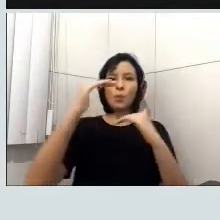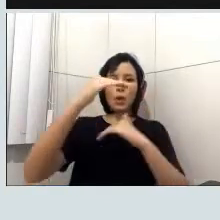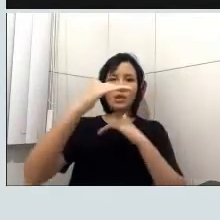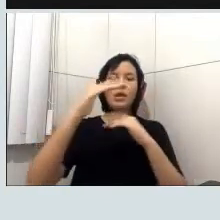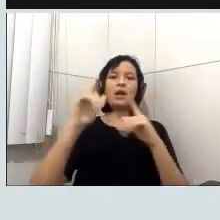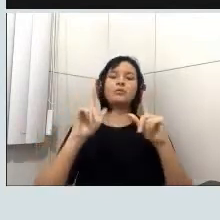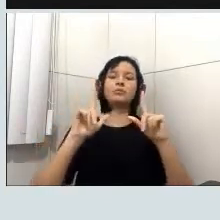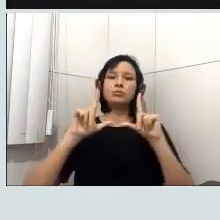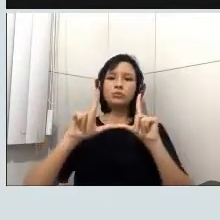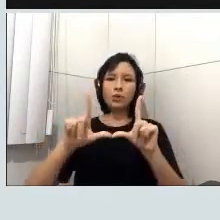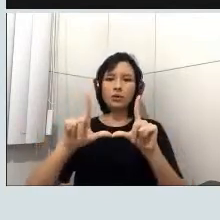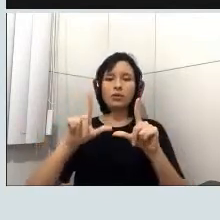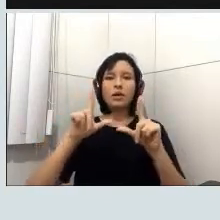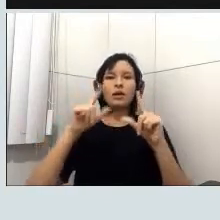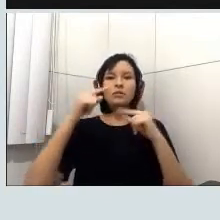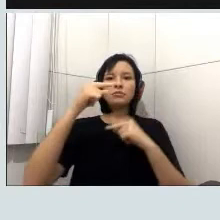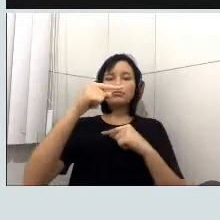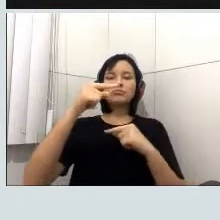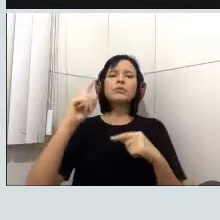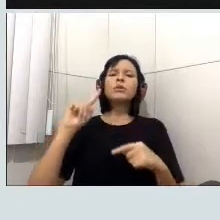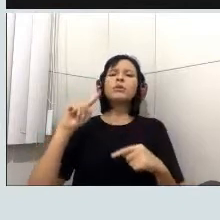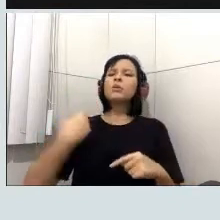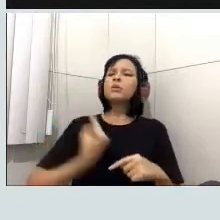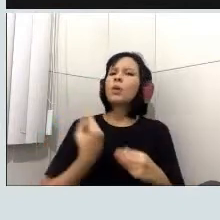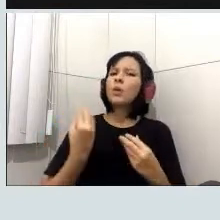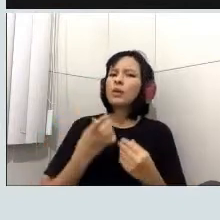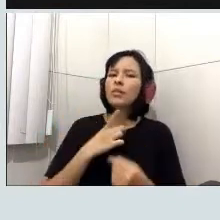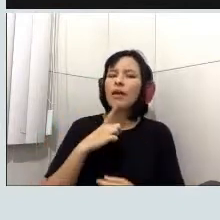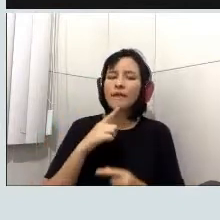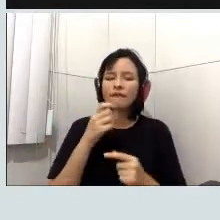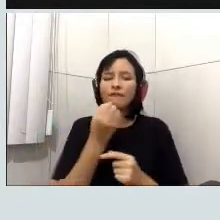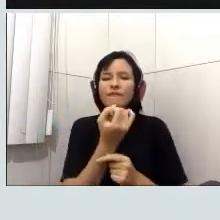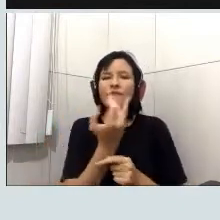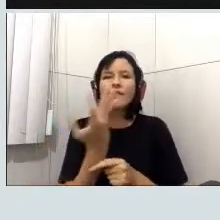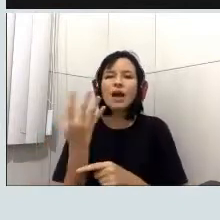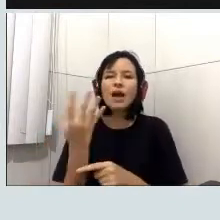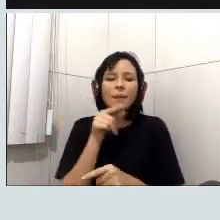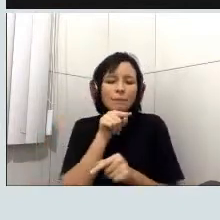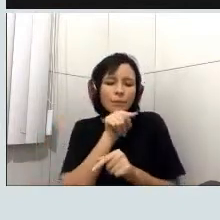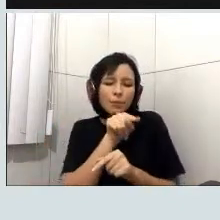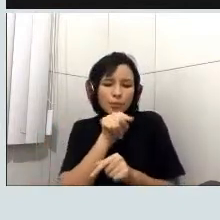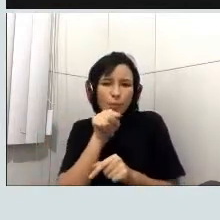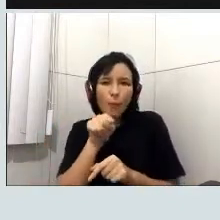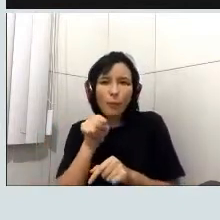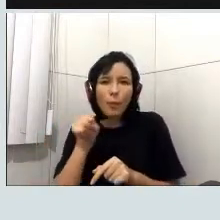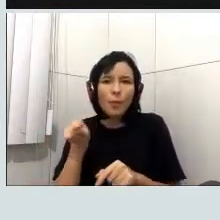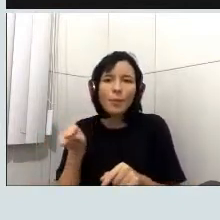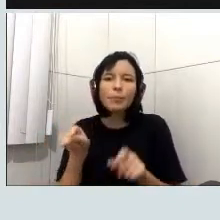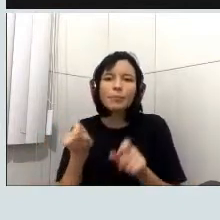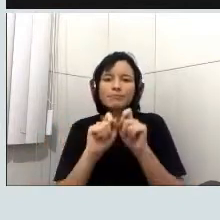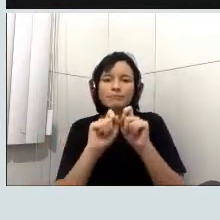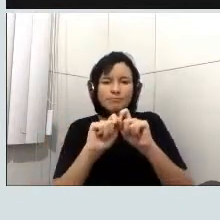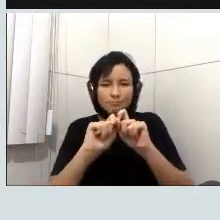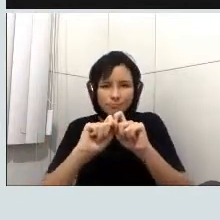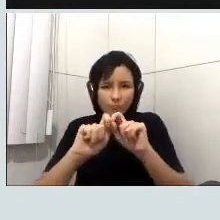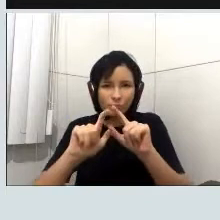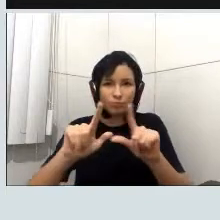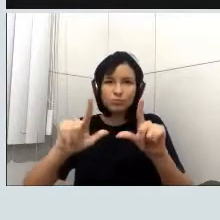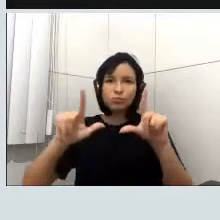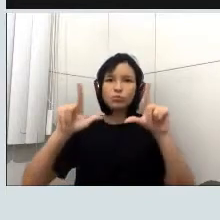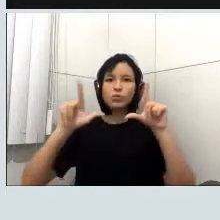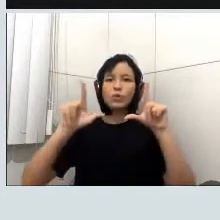a gente coloca vários pontinhos para formar aquela figura. Então, a reta, ela é